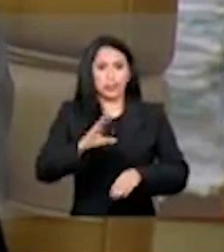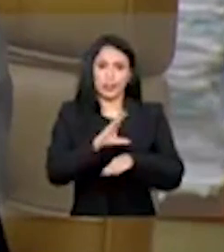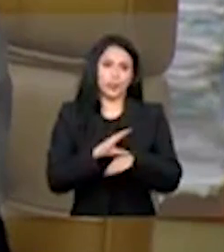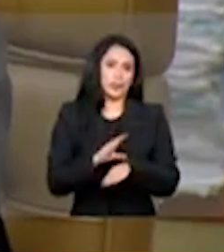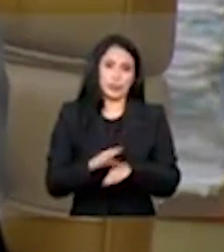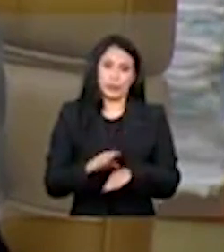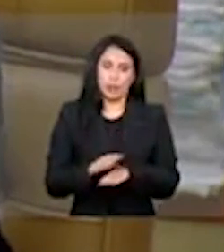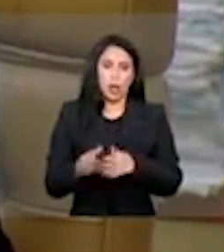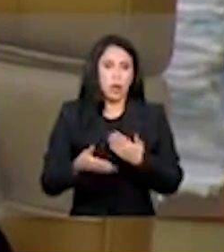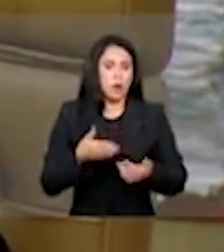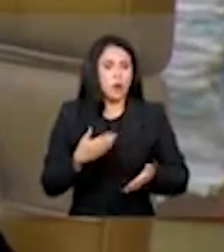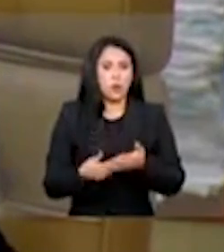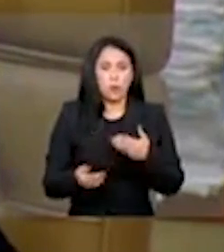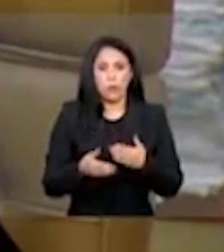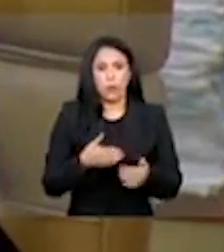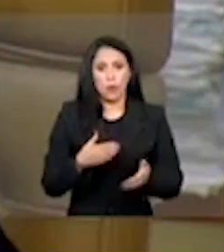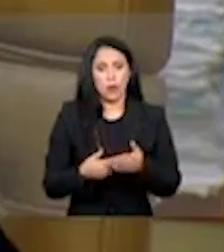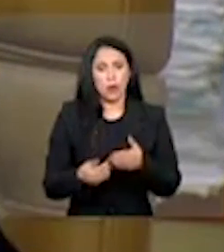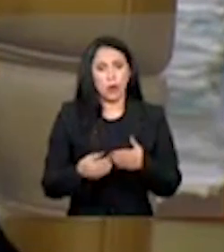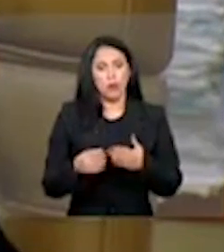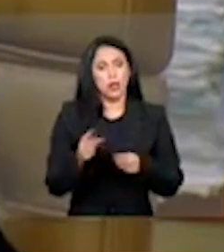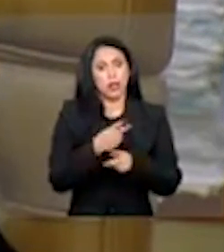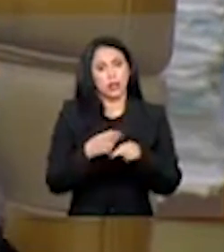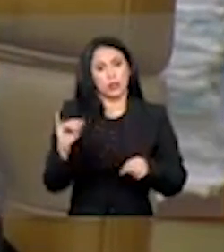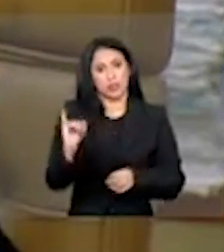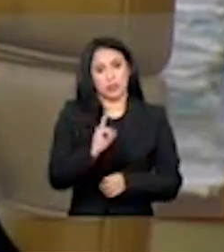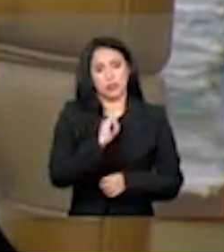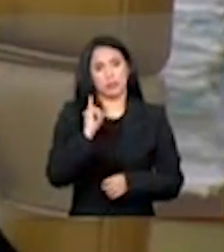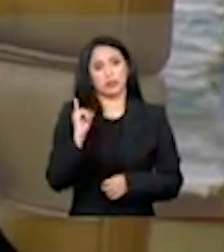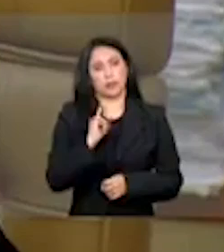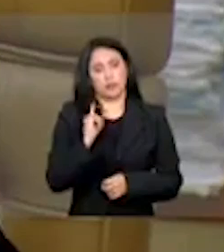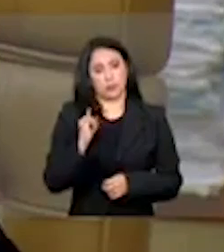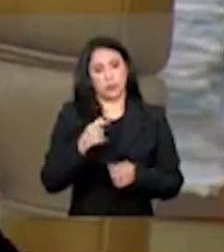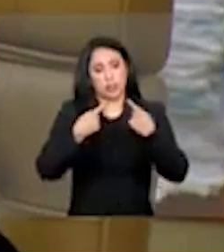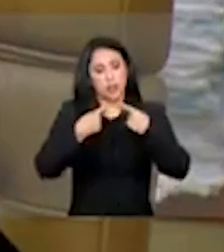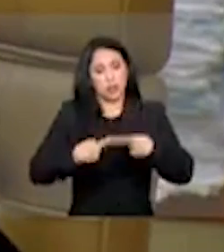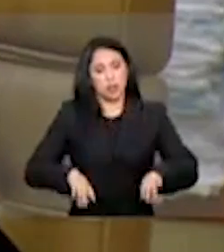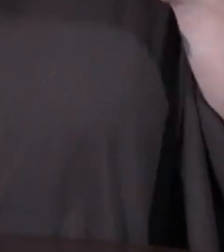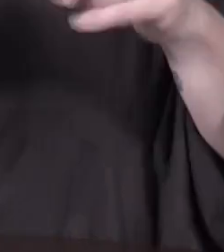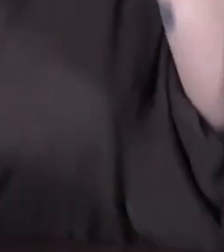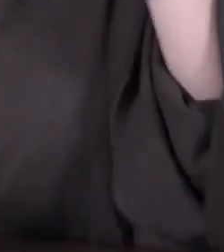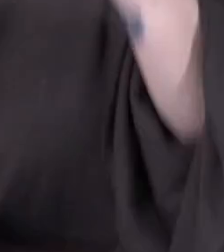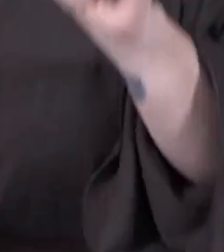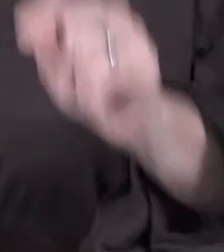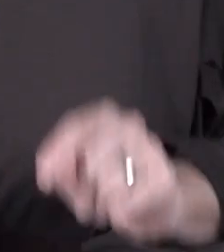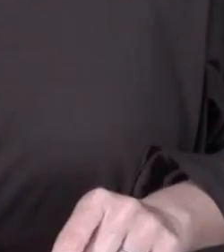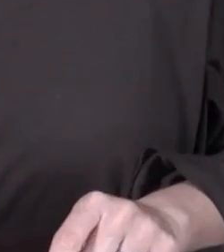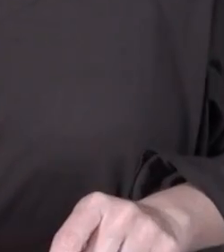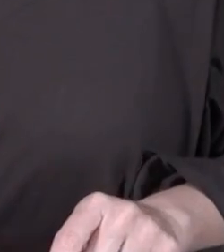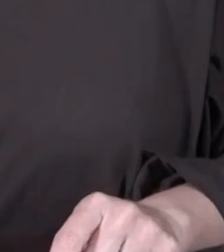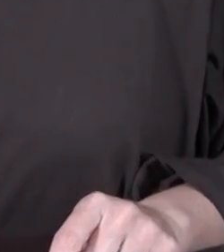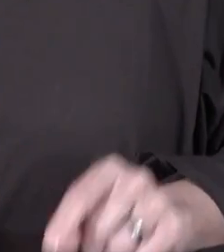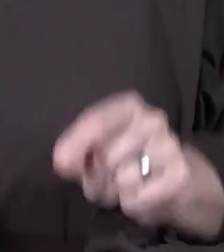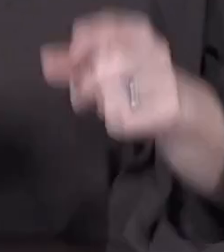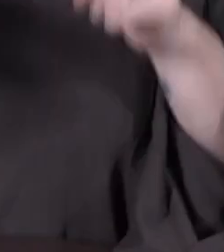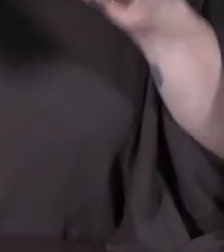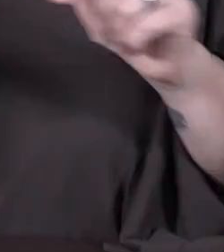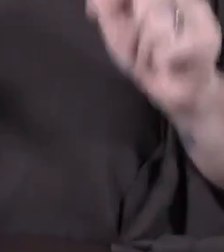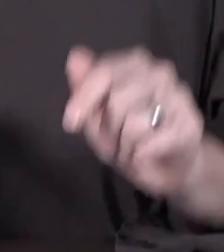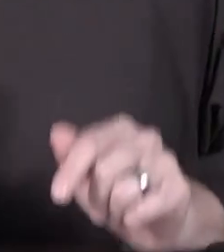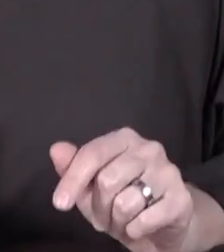qual o eficiente de legitimidade ético-jurídica e olha outra o